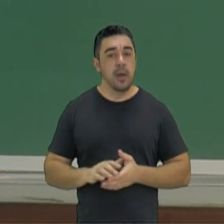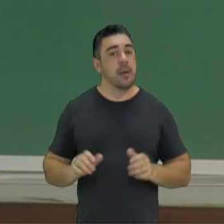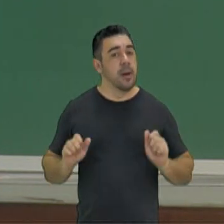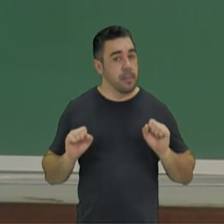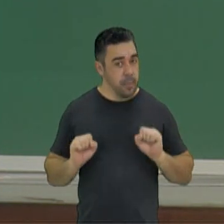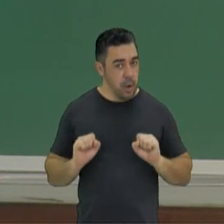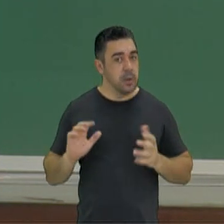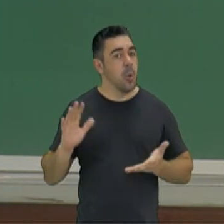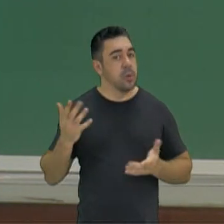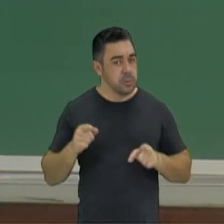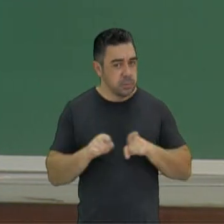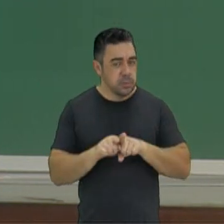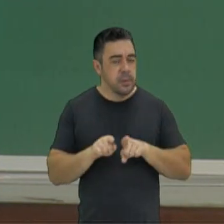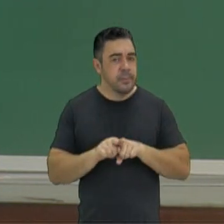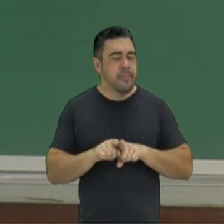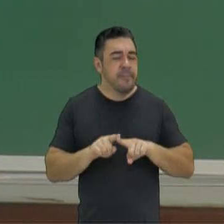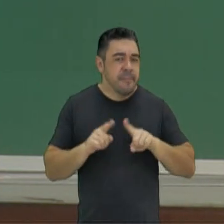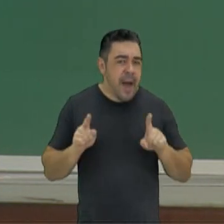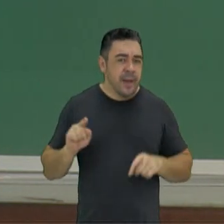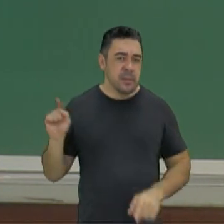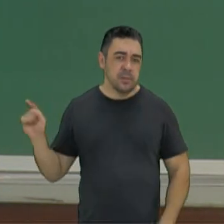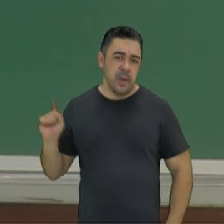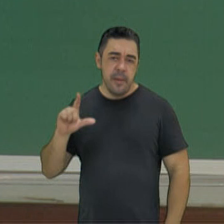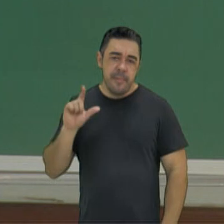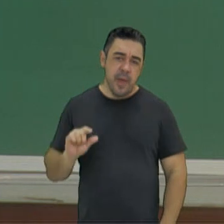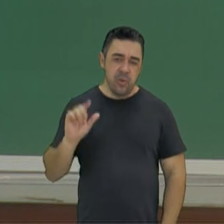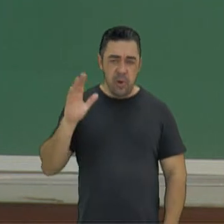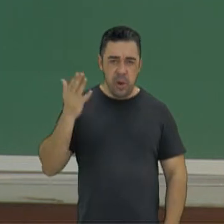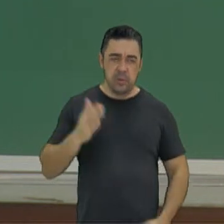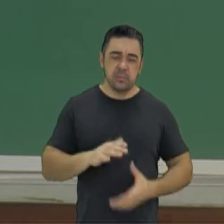possa ocorrer, apenas a chance é menor.